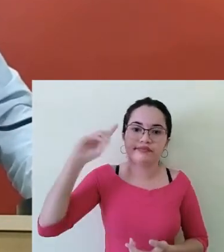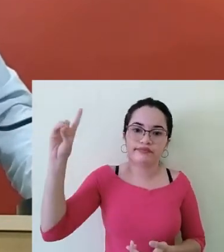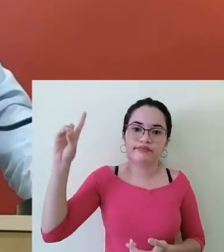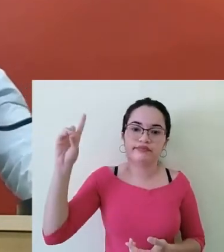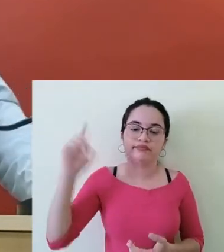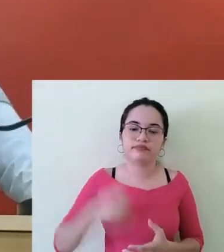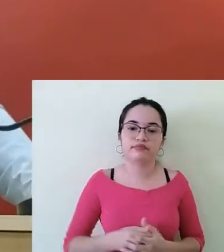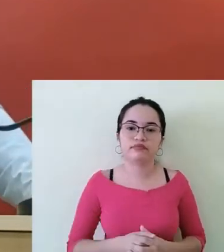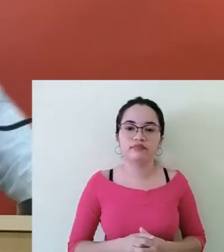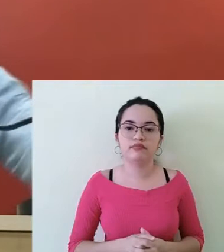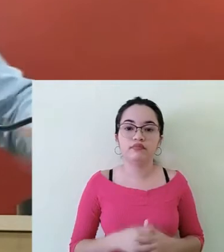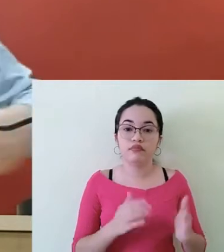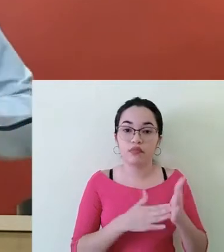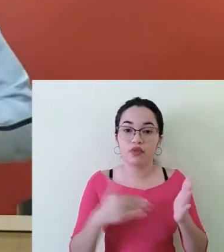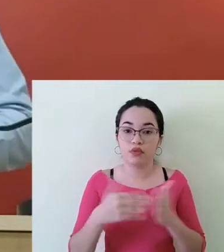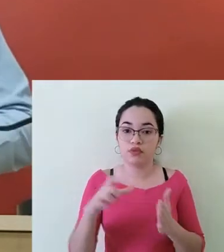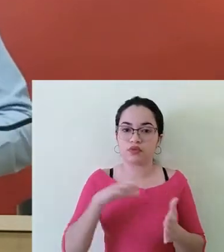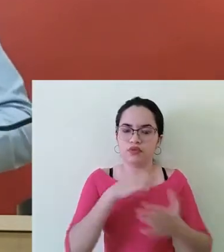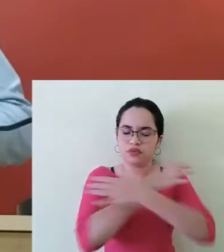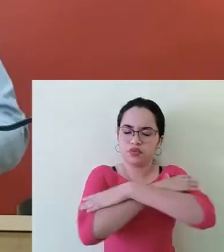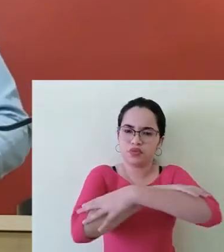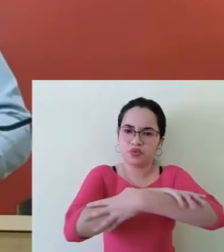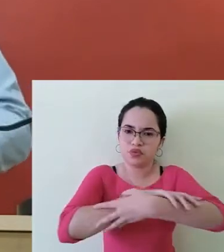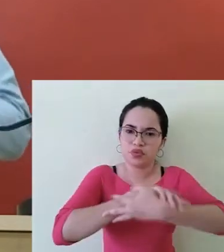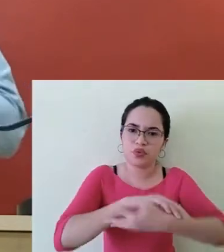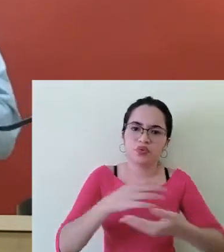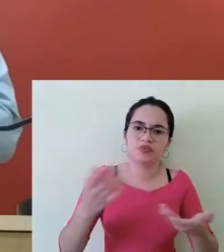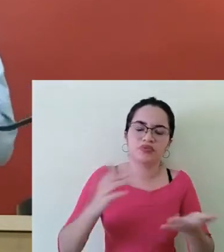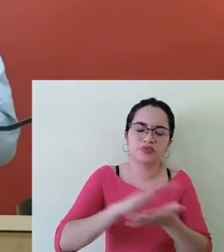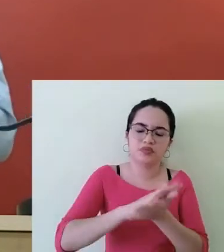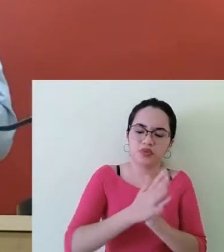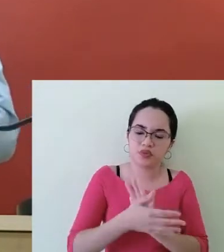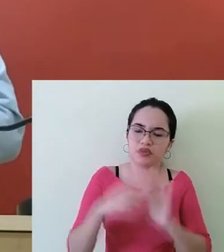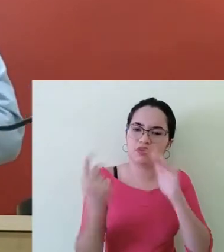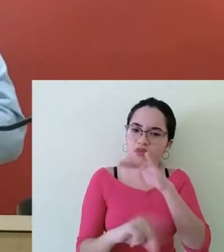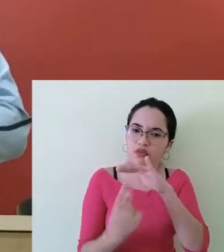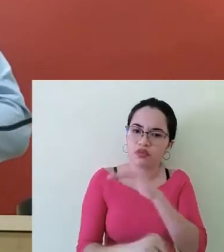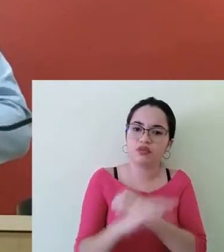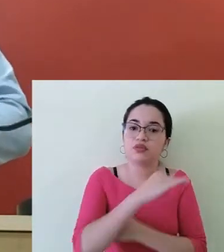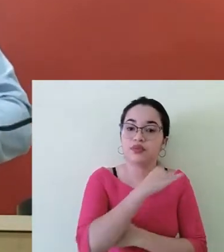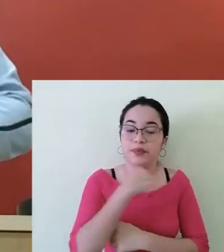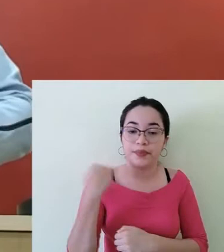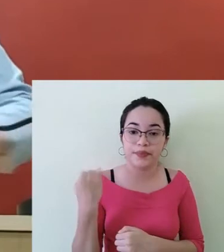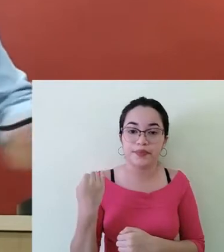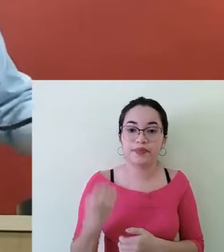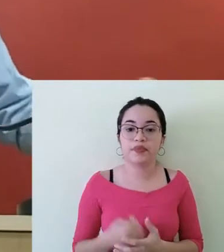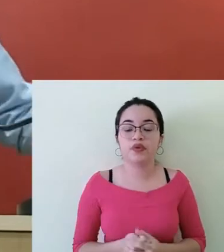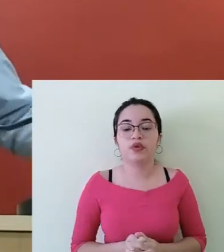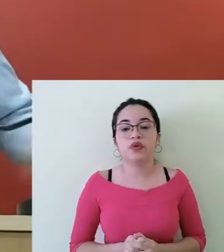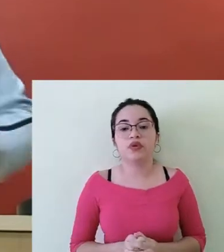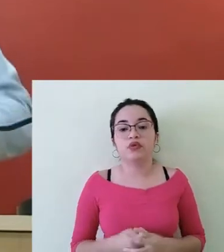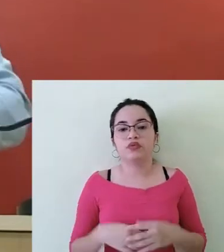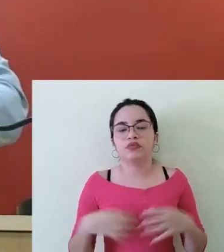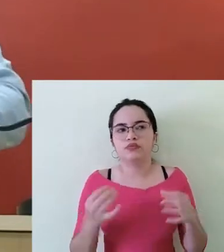Deus. Todos têm seus corpos debilitados e condenados à morte. Um dos